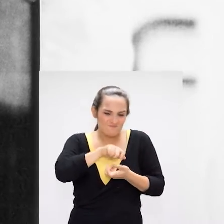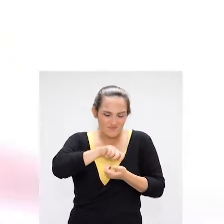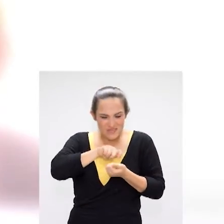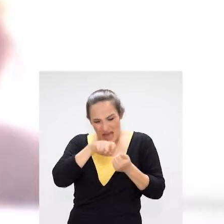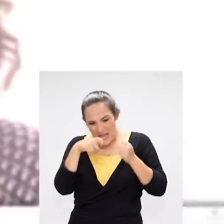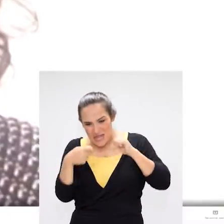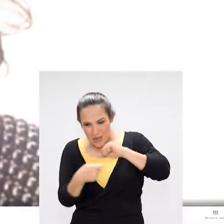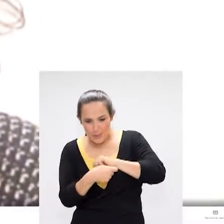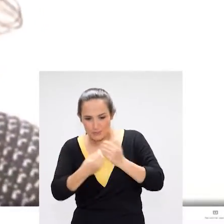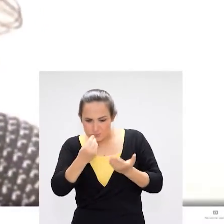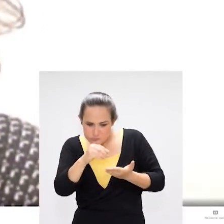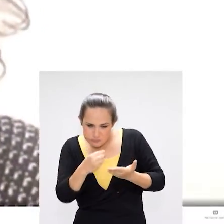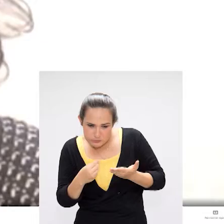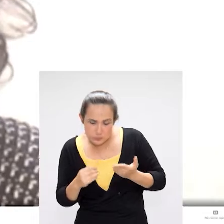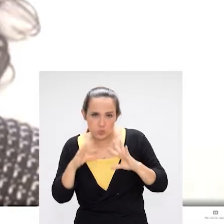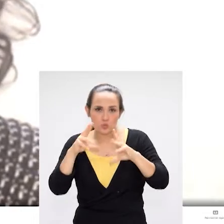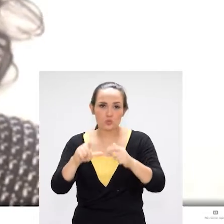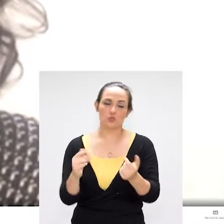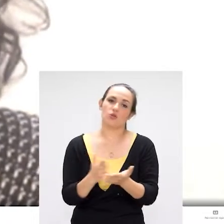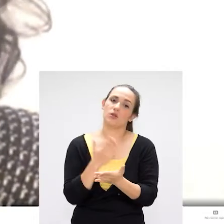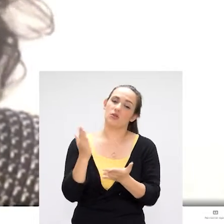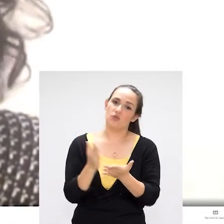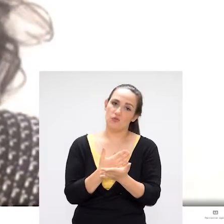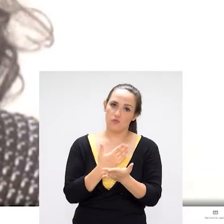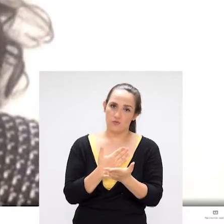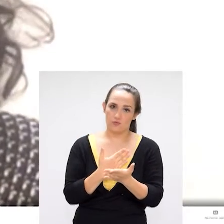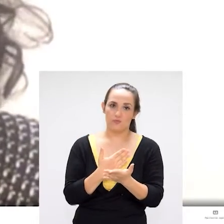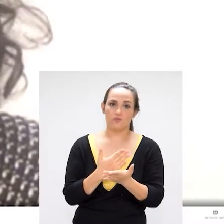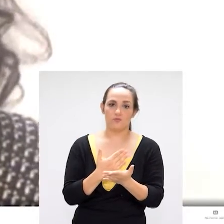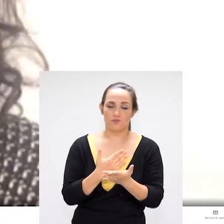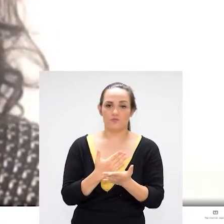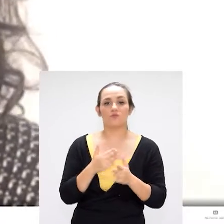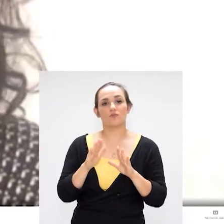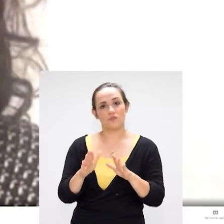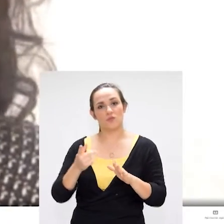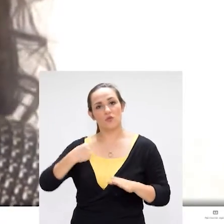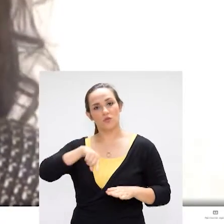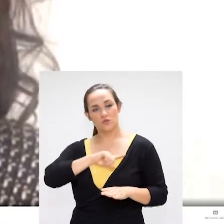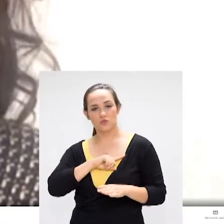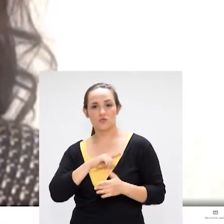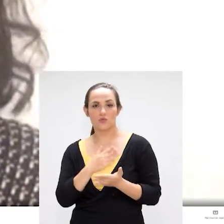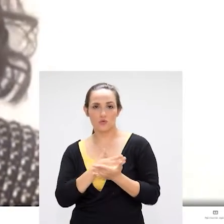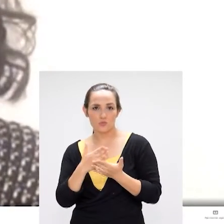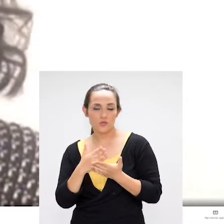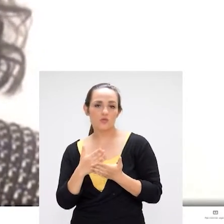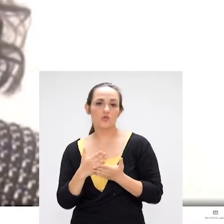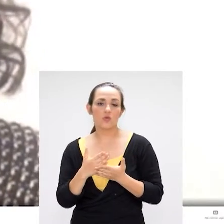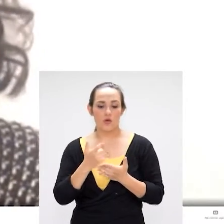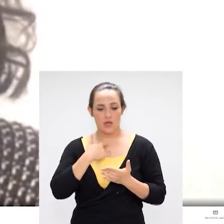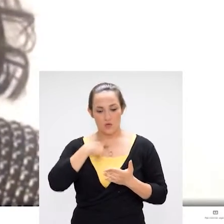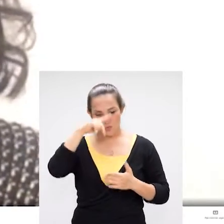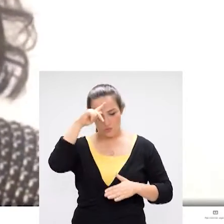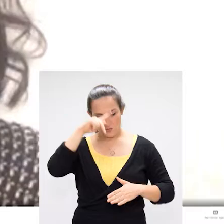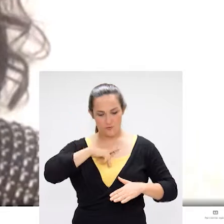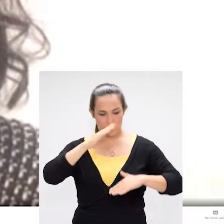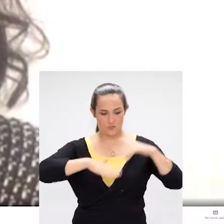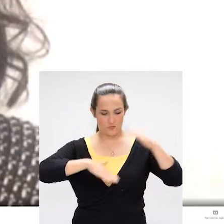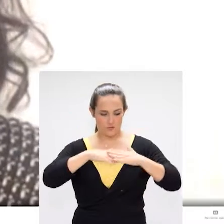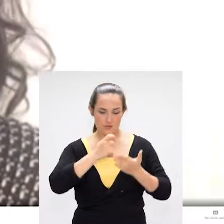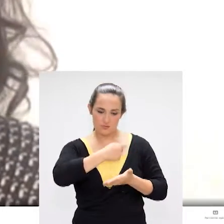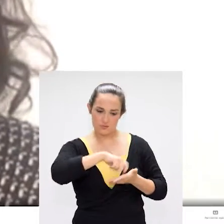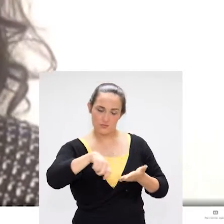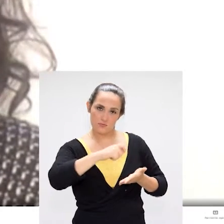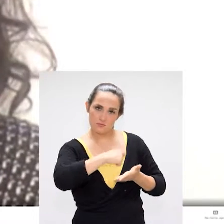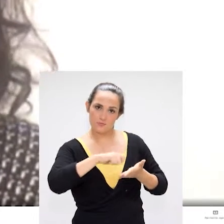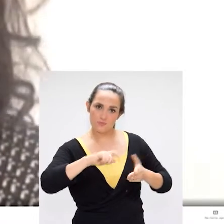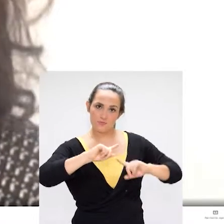nesse livro. Esse livro começou, foi nele que eu dei início à minha carreira de escritora, e também ali eu